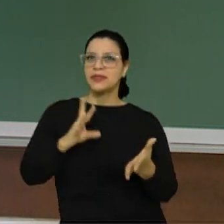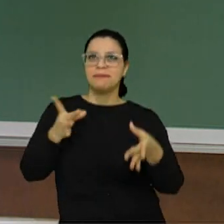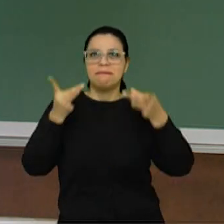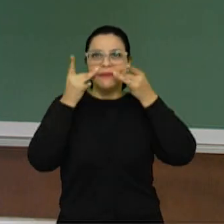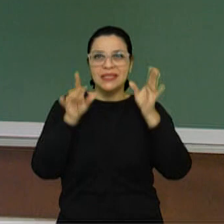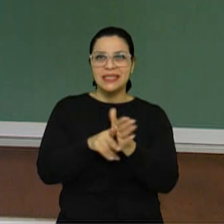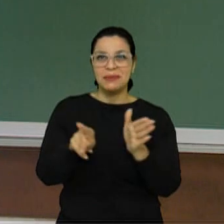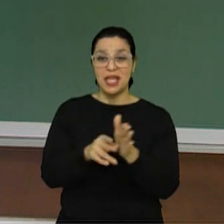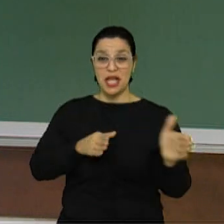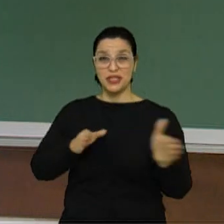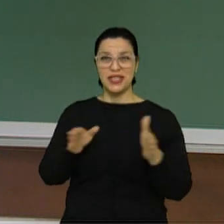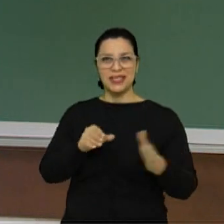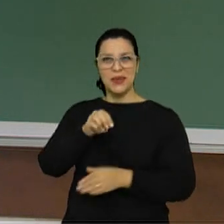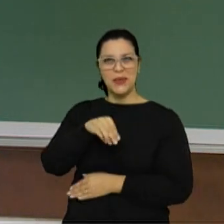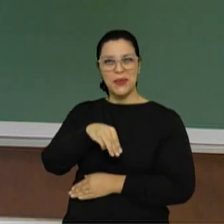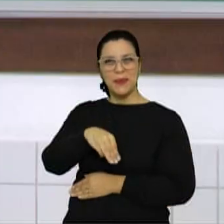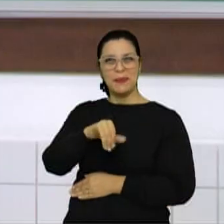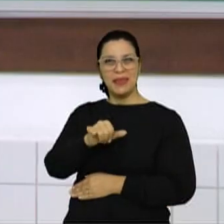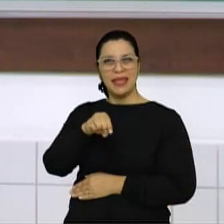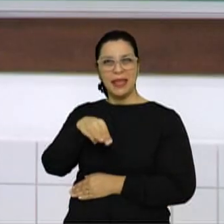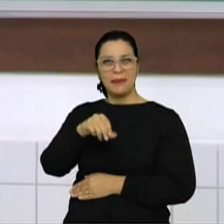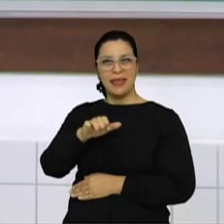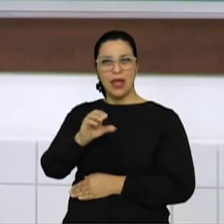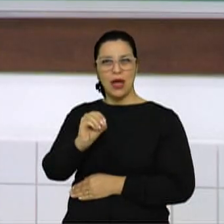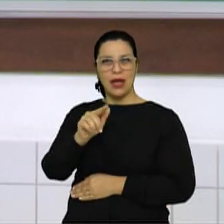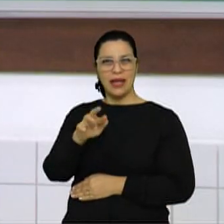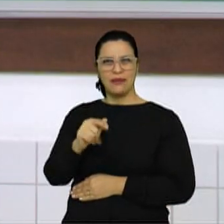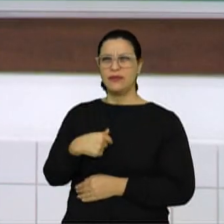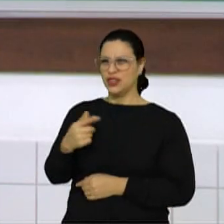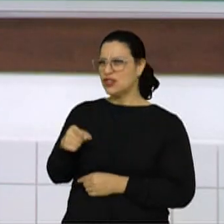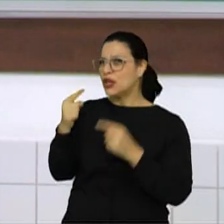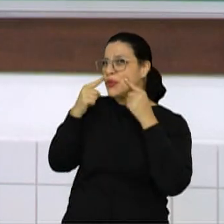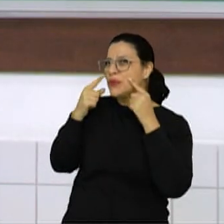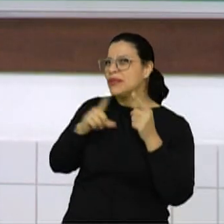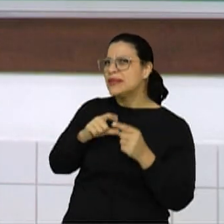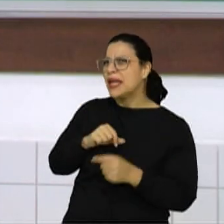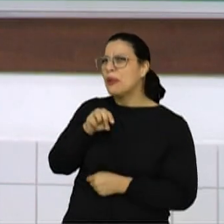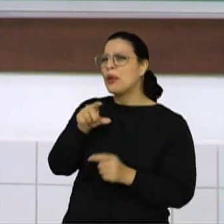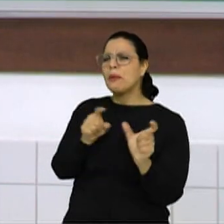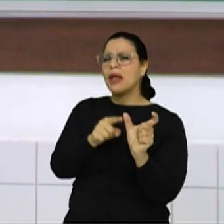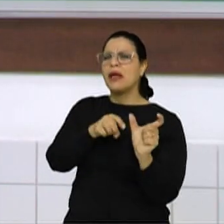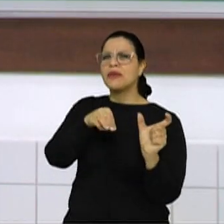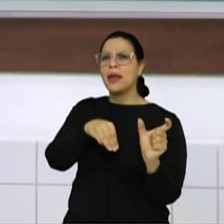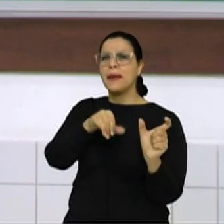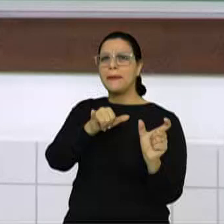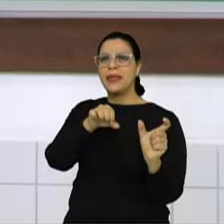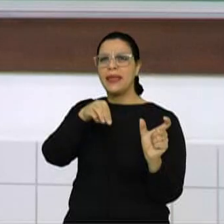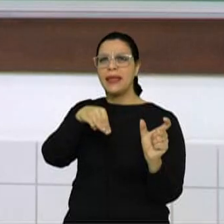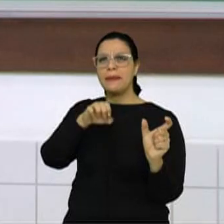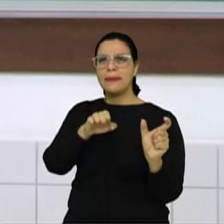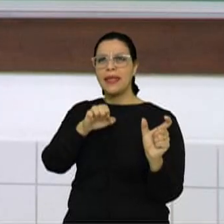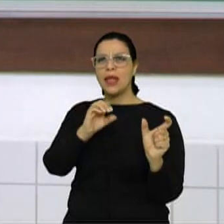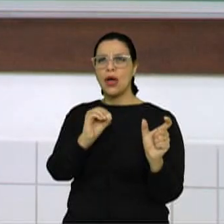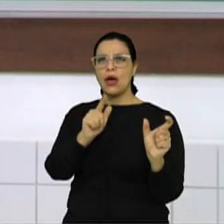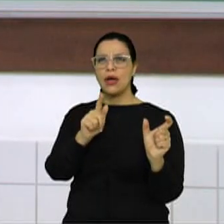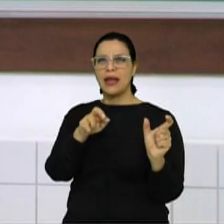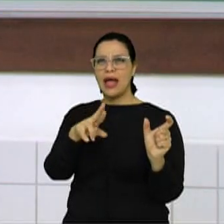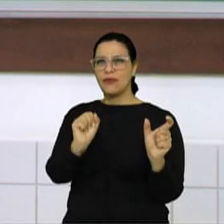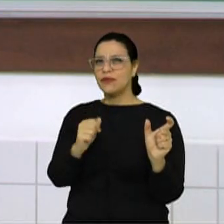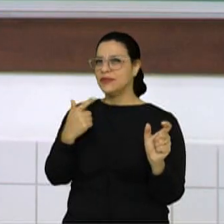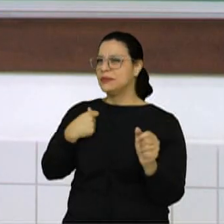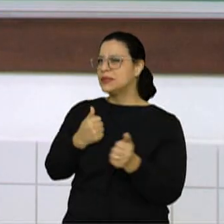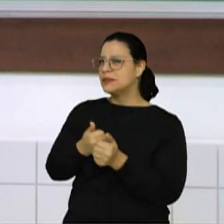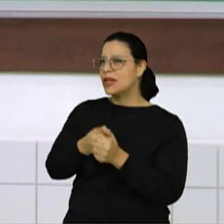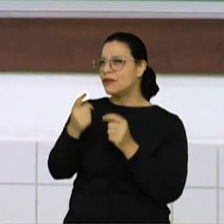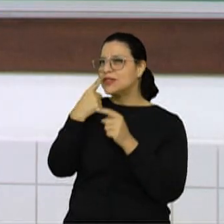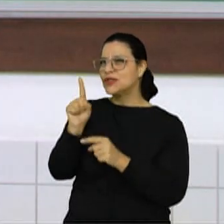geração mimeógrafo. E aí, chega mais, você já ficou com dúvida? Por que mimeógrafo? Tá pensando aí? Fica comigo que você já